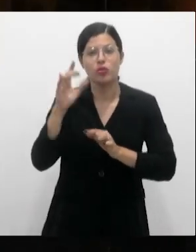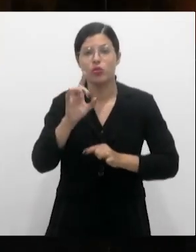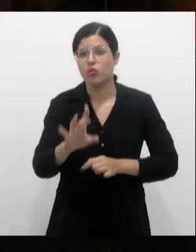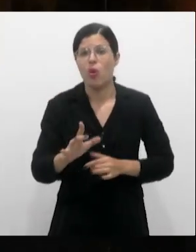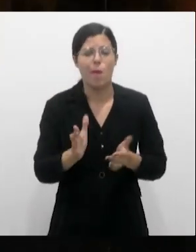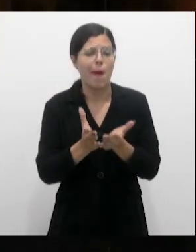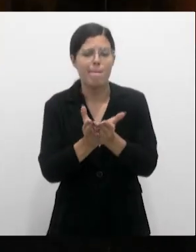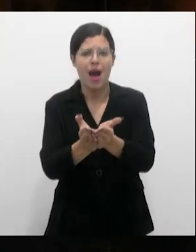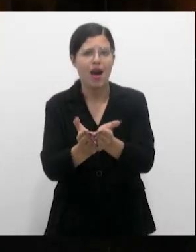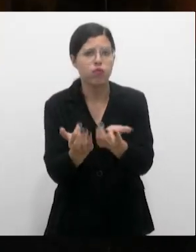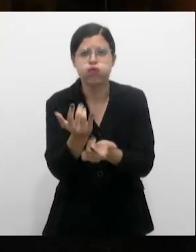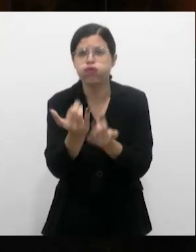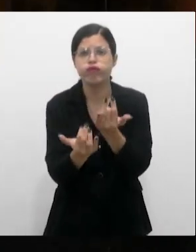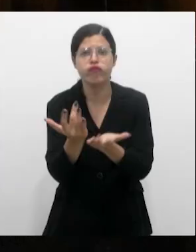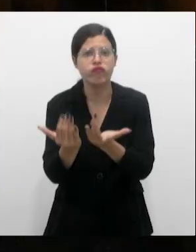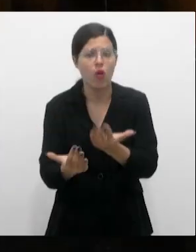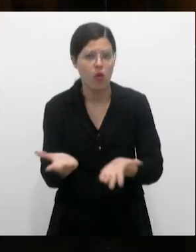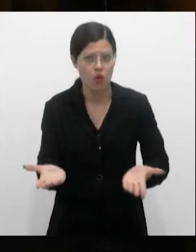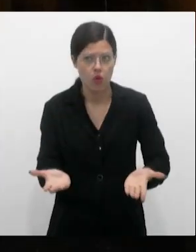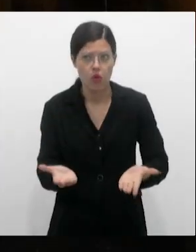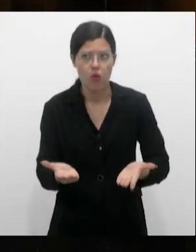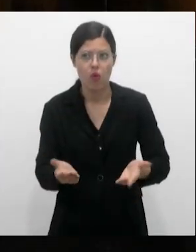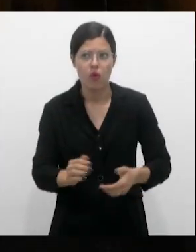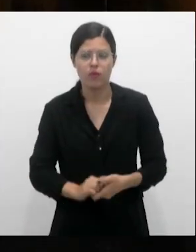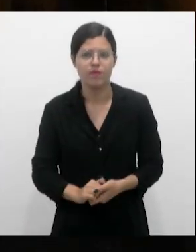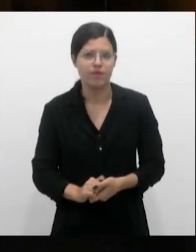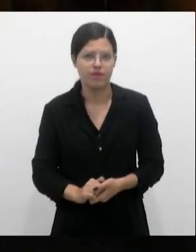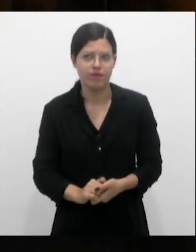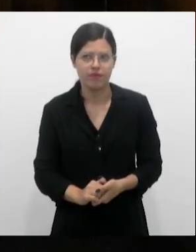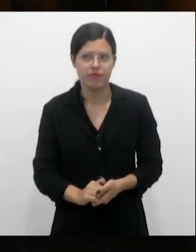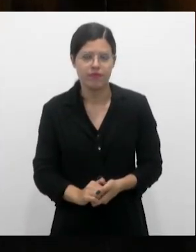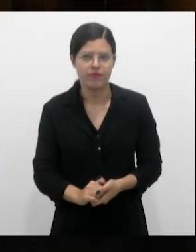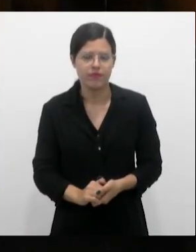fogo, no horário do rush, regressando.